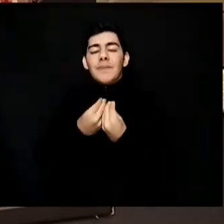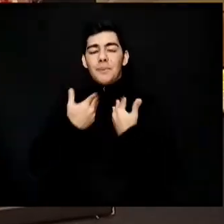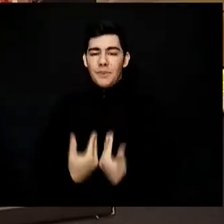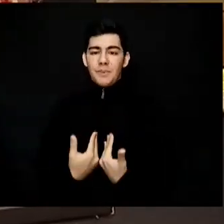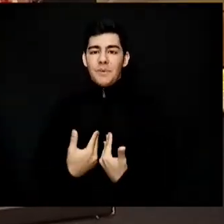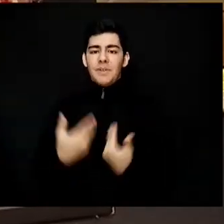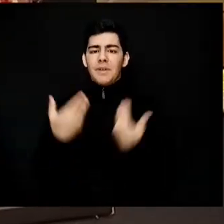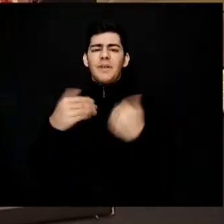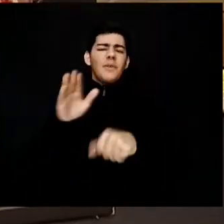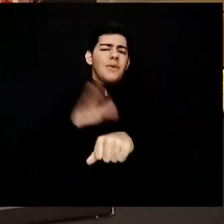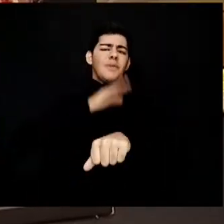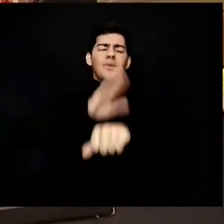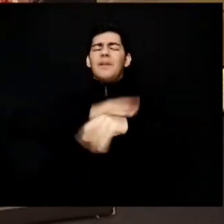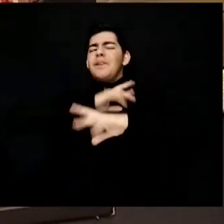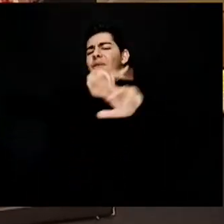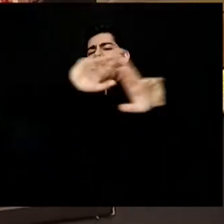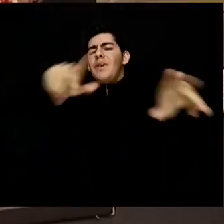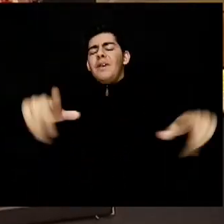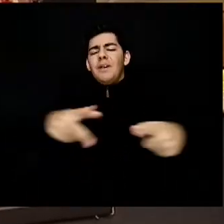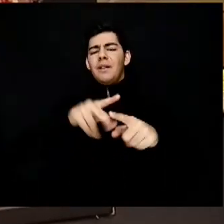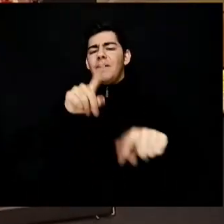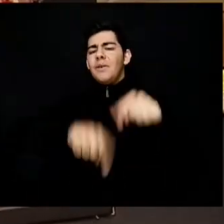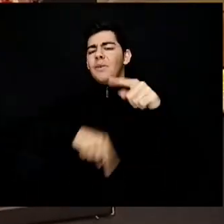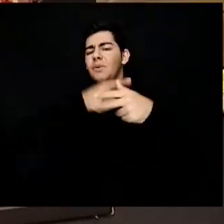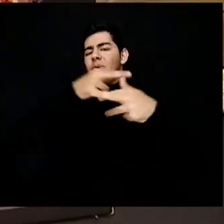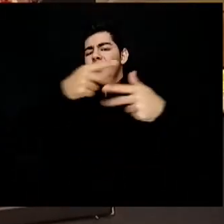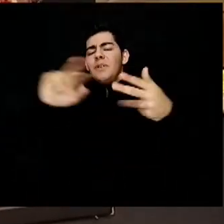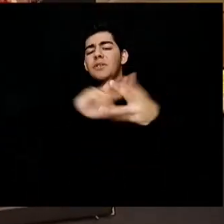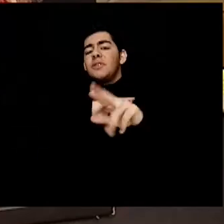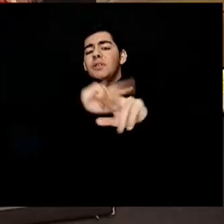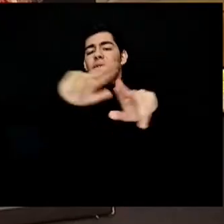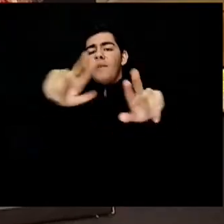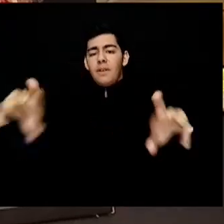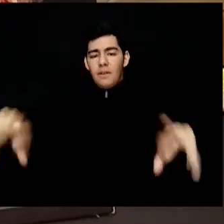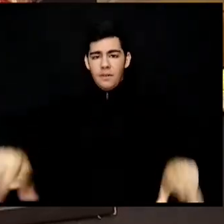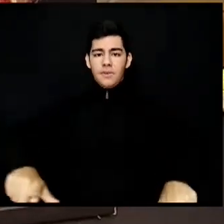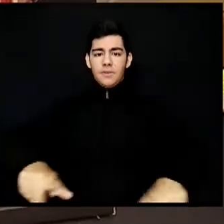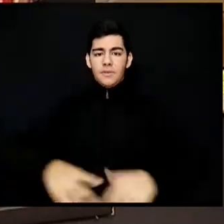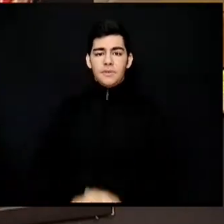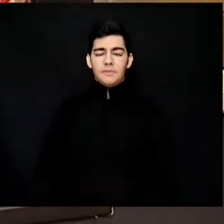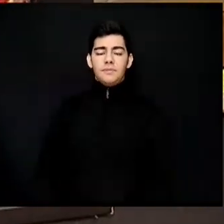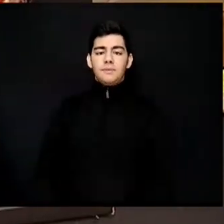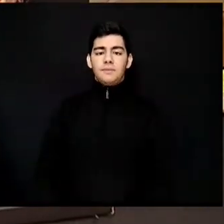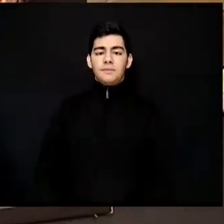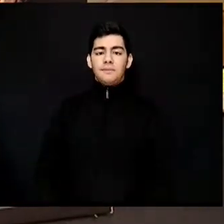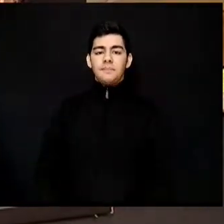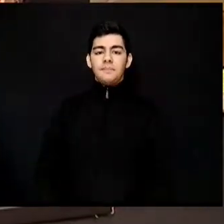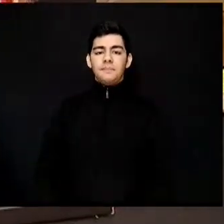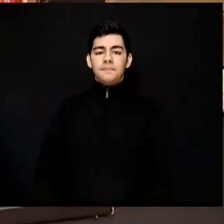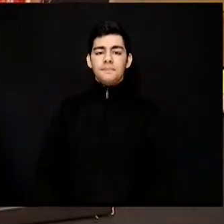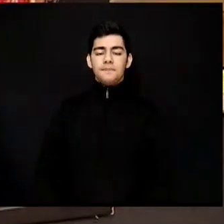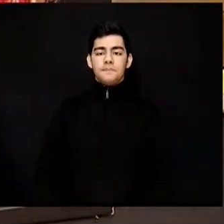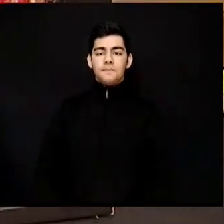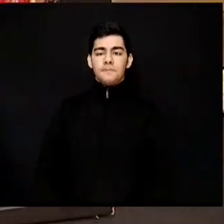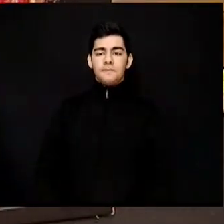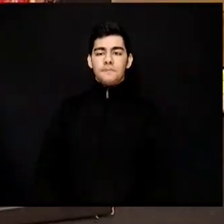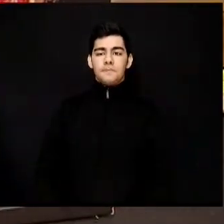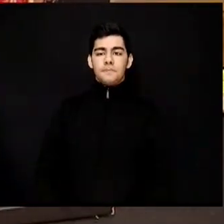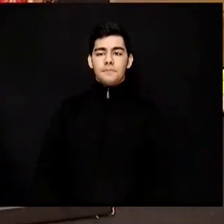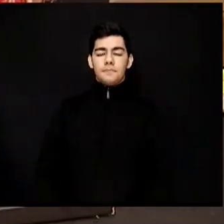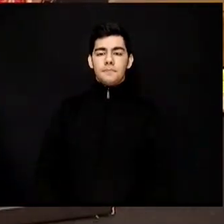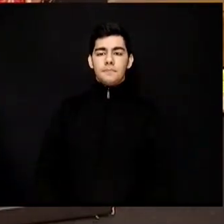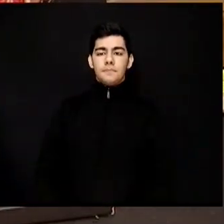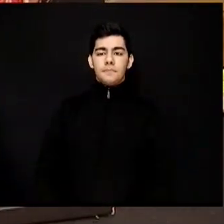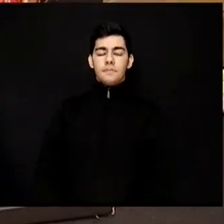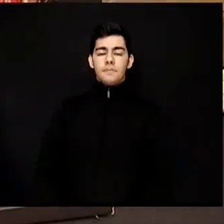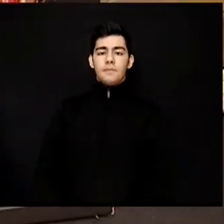diferenciados para poder compor aí essa diversidade de peças, essa diversidade de riquezas. De riquezas. Como ser humano, eles são forjados também,